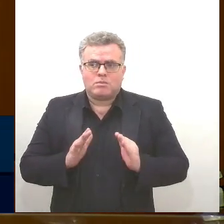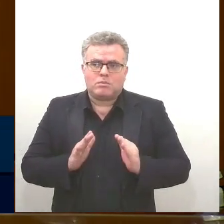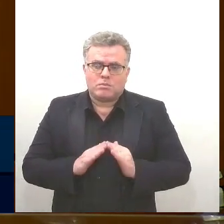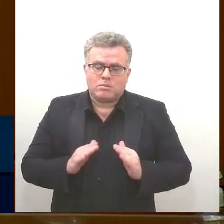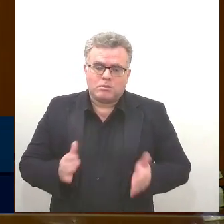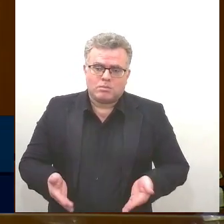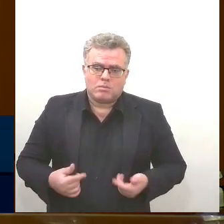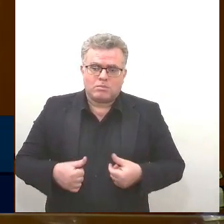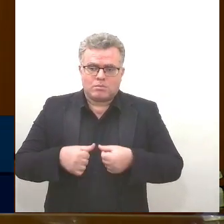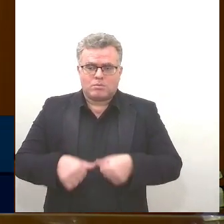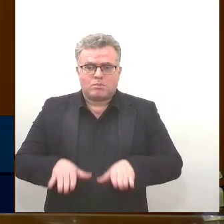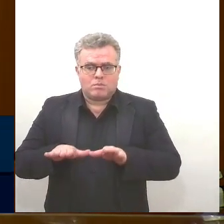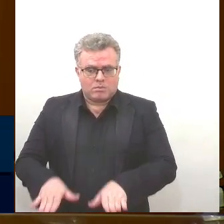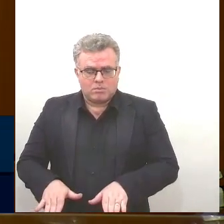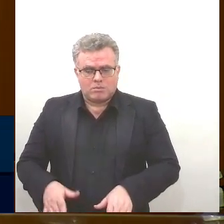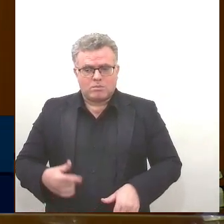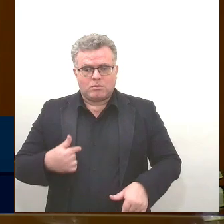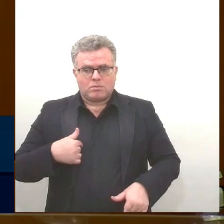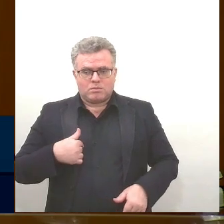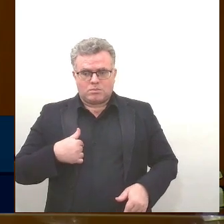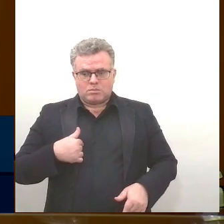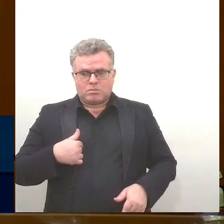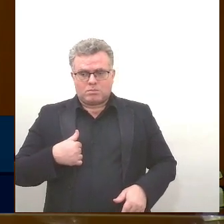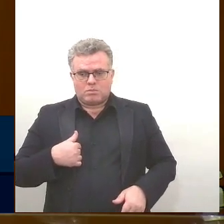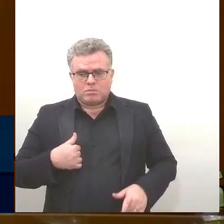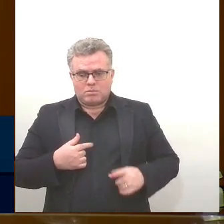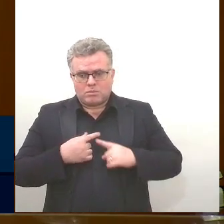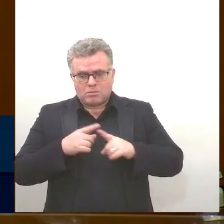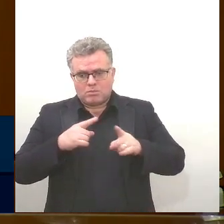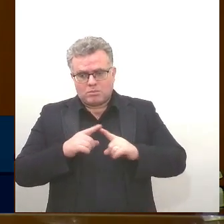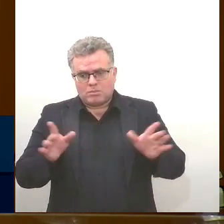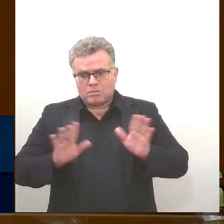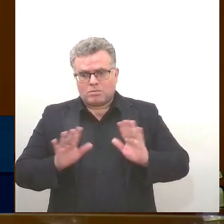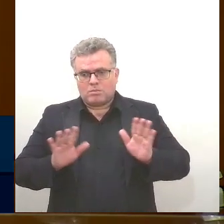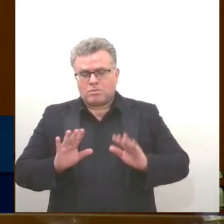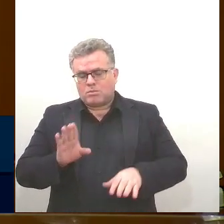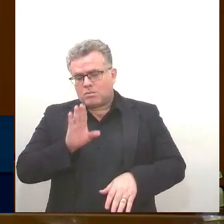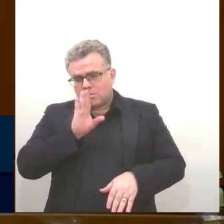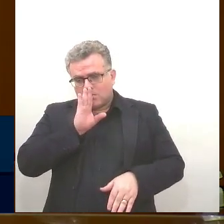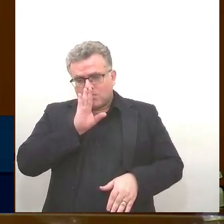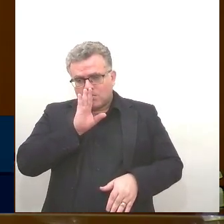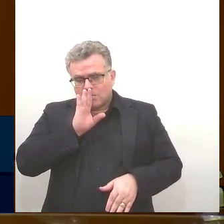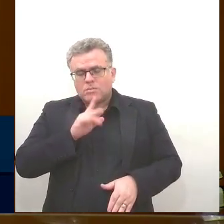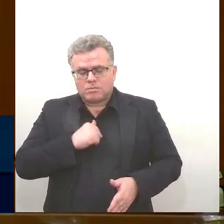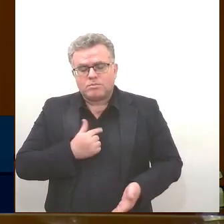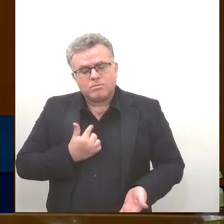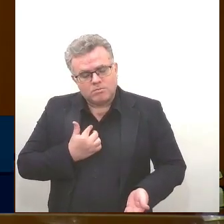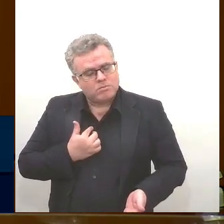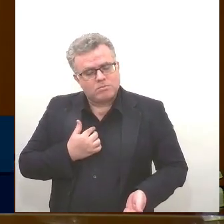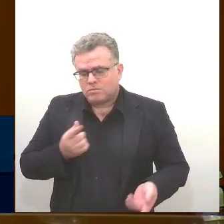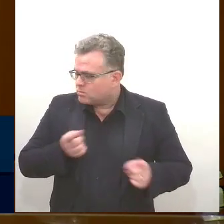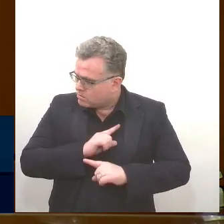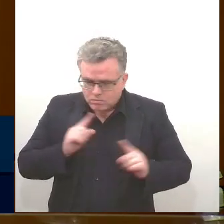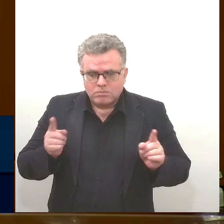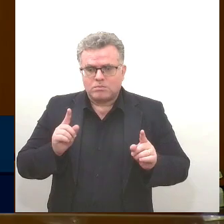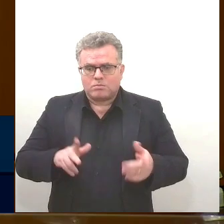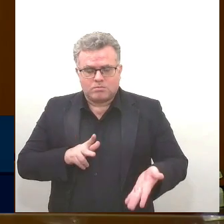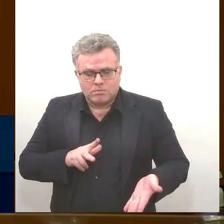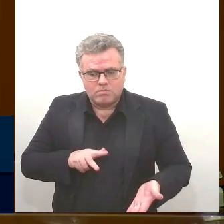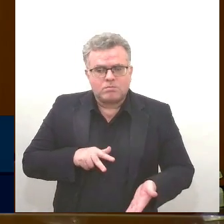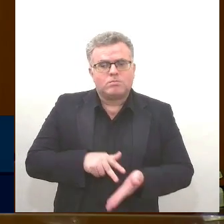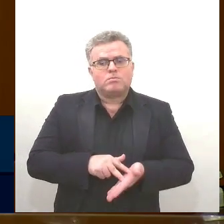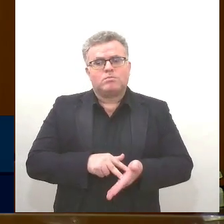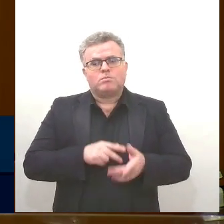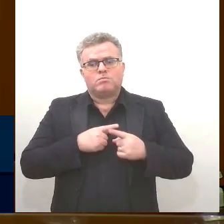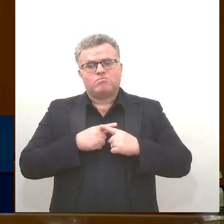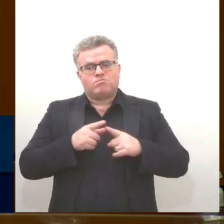não me calarei não me furare de vir aqui denunciar e estar ao lado das pessoas que precisam